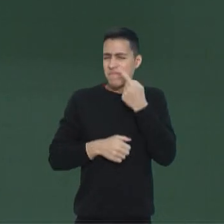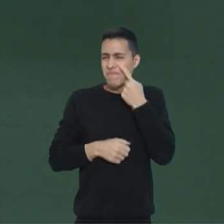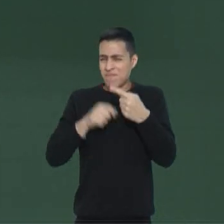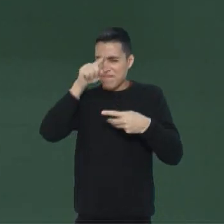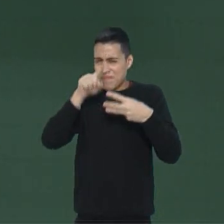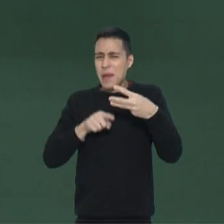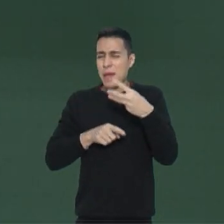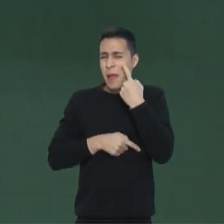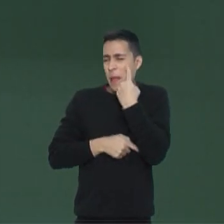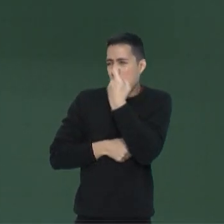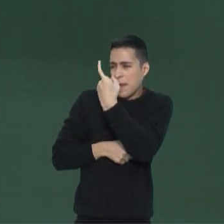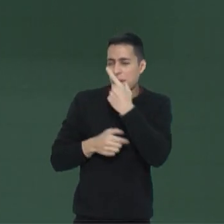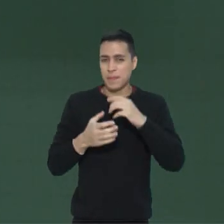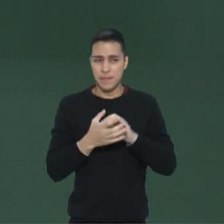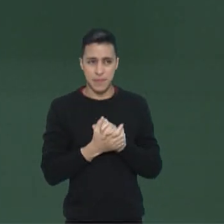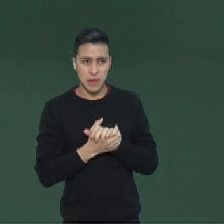interessantes.